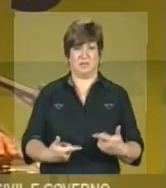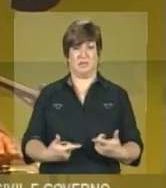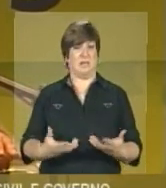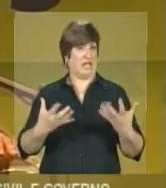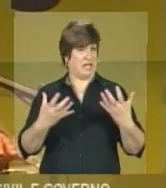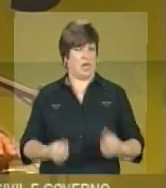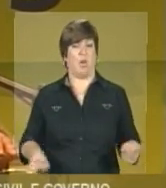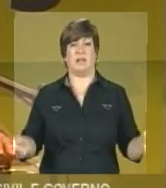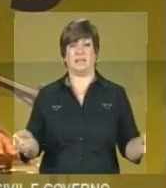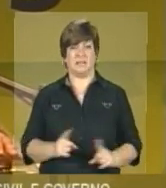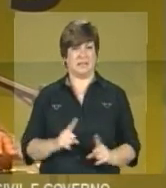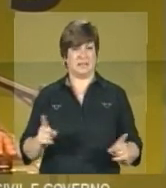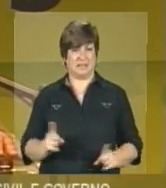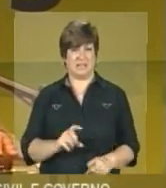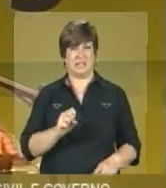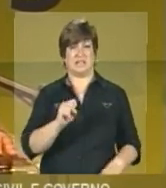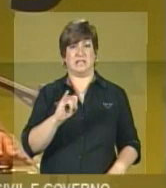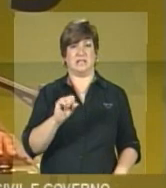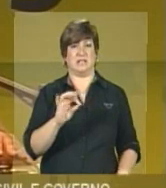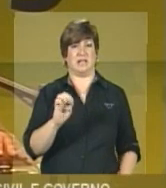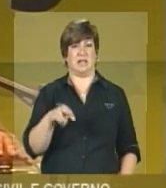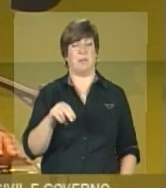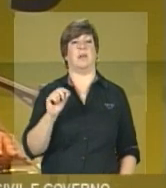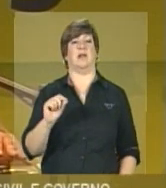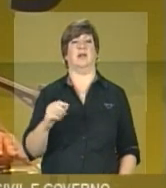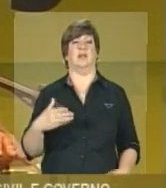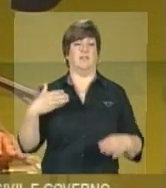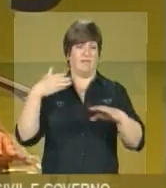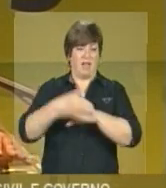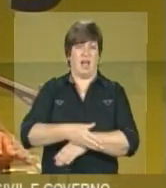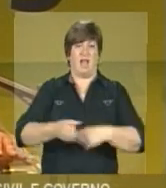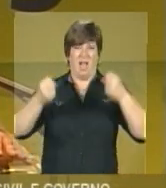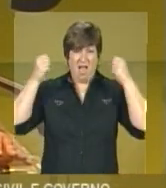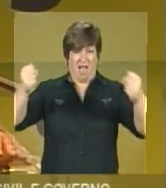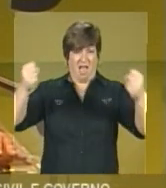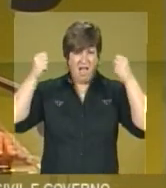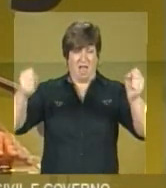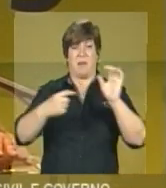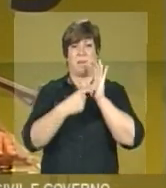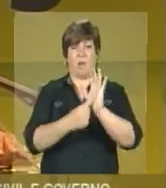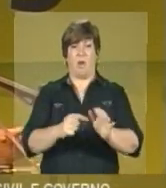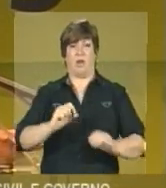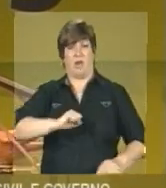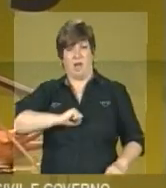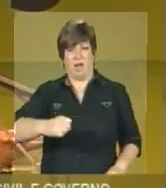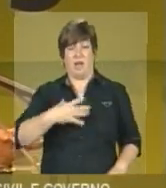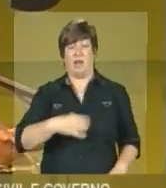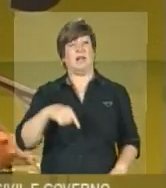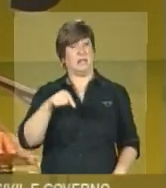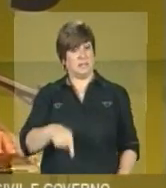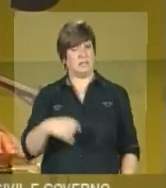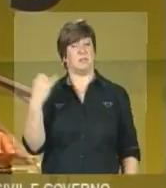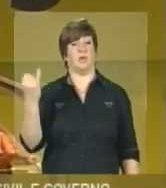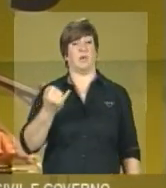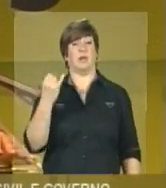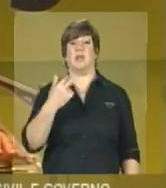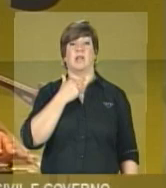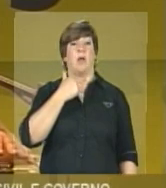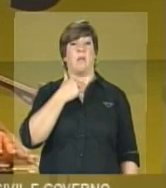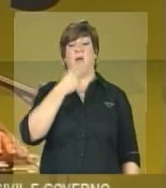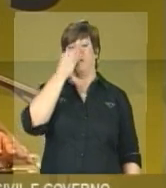as ruas de dezenas de cidades do mundo é um sintoma importante que não pode